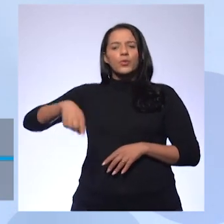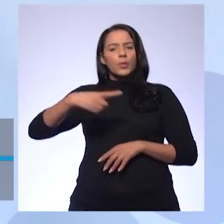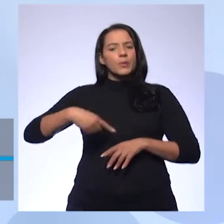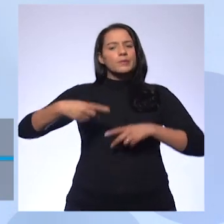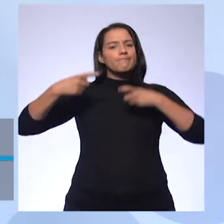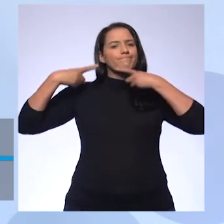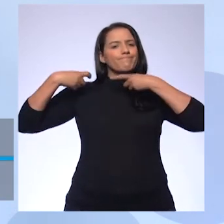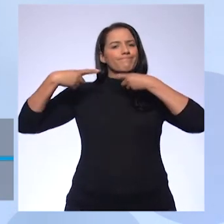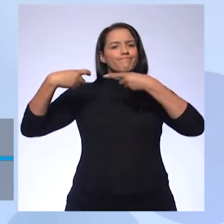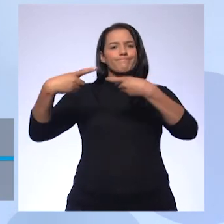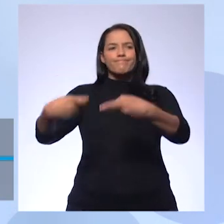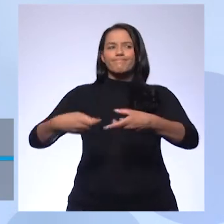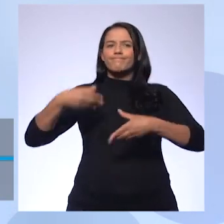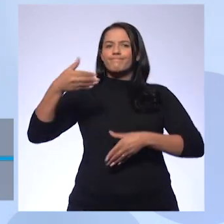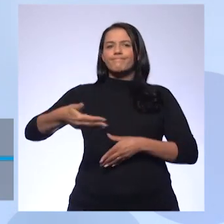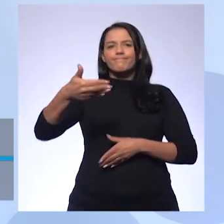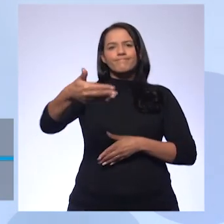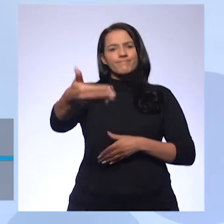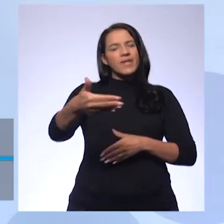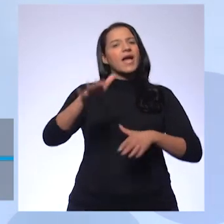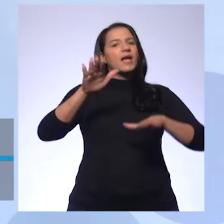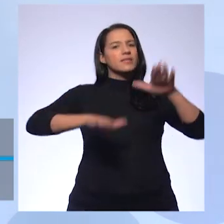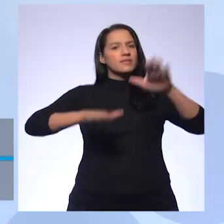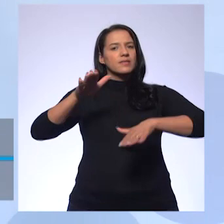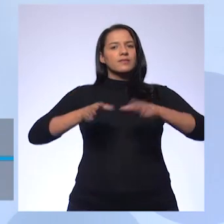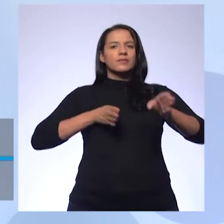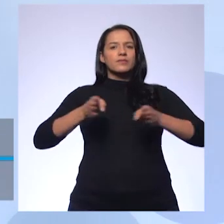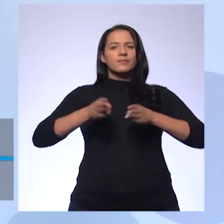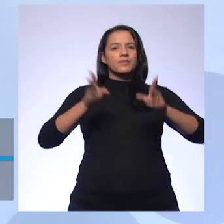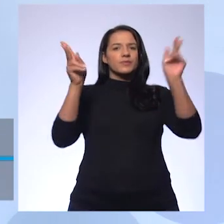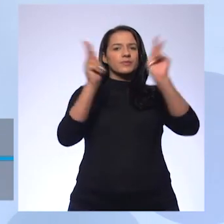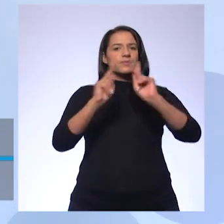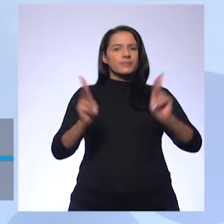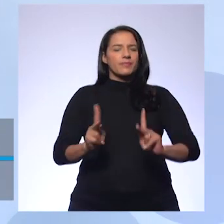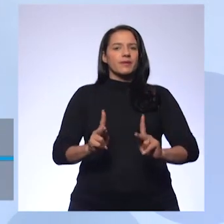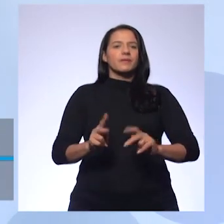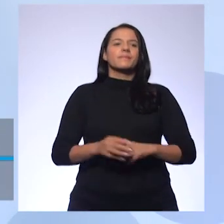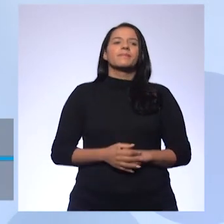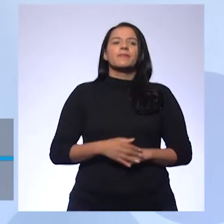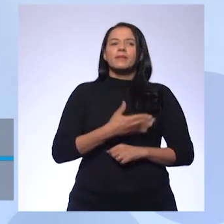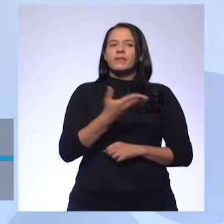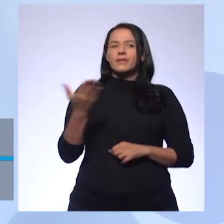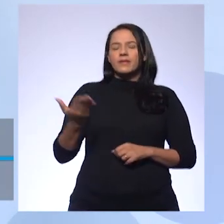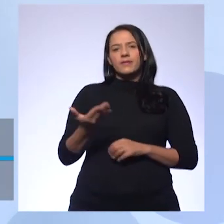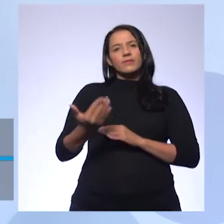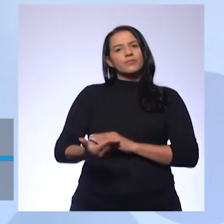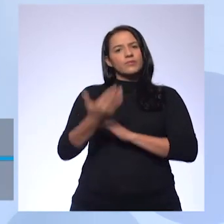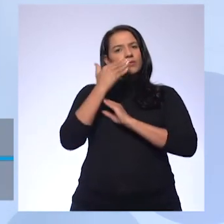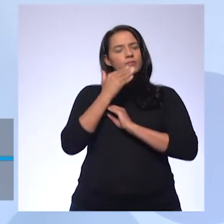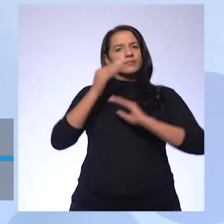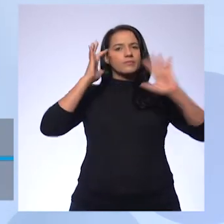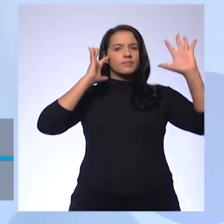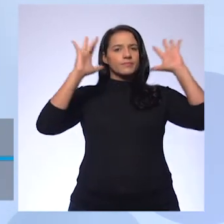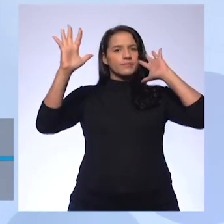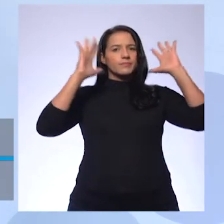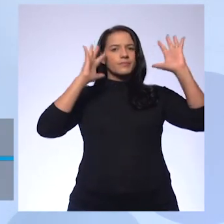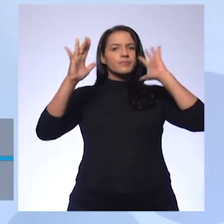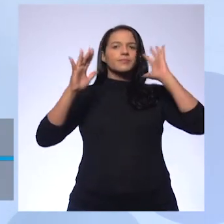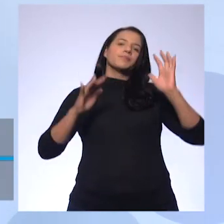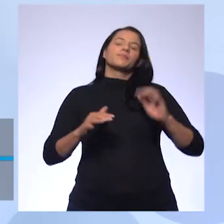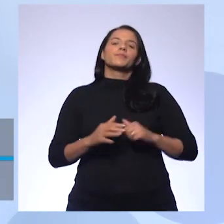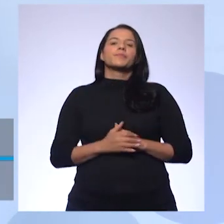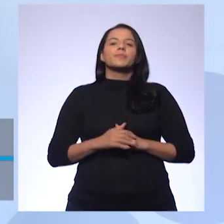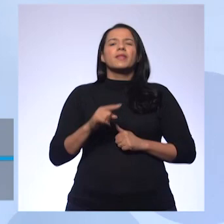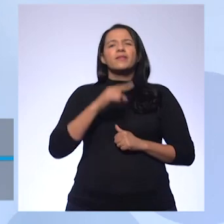guerra, mesmo em momentos de paz. Né? Por que eu escolhi a resposta dela, que faz a gente pensar? Né? Vocês lembram que o